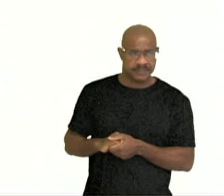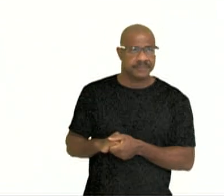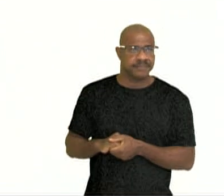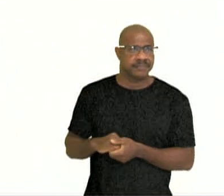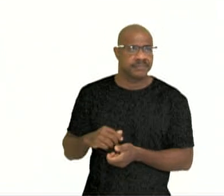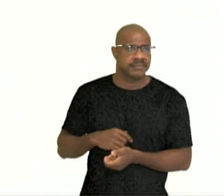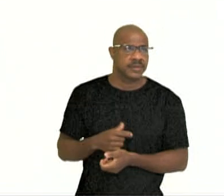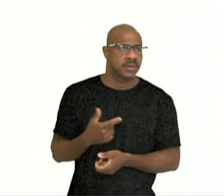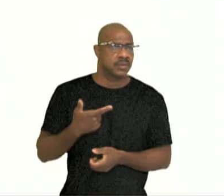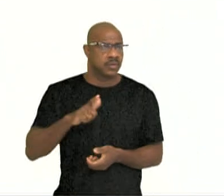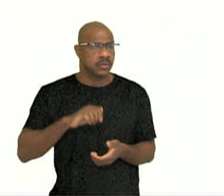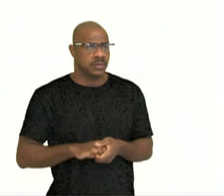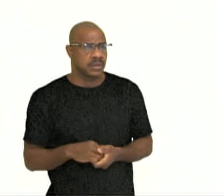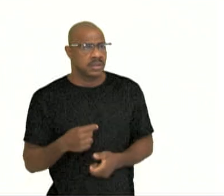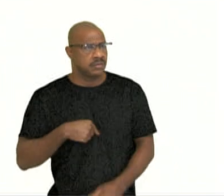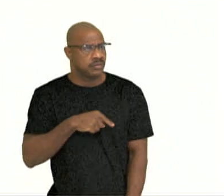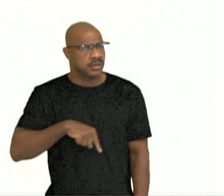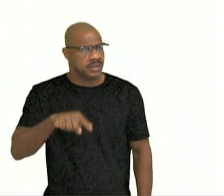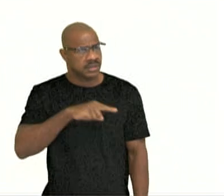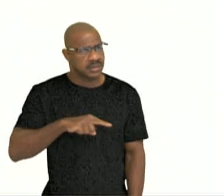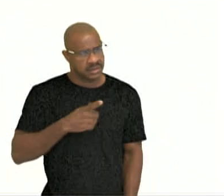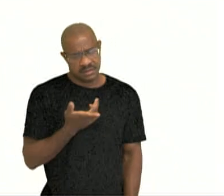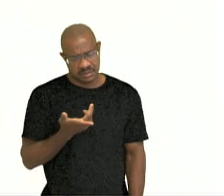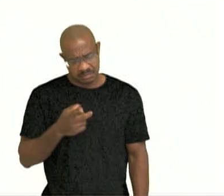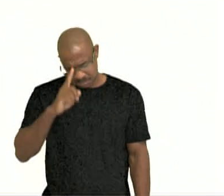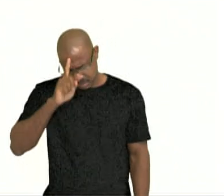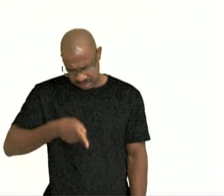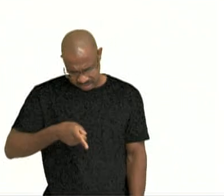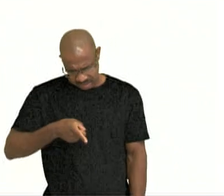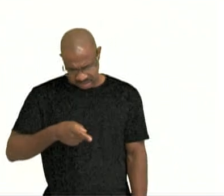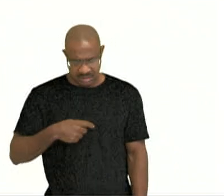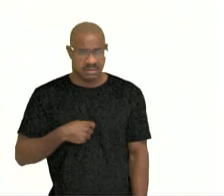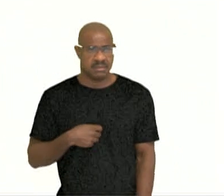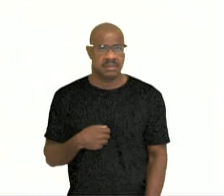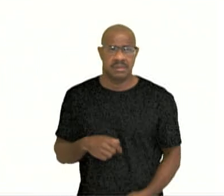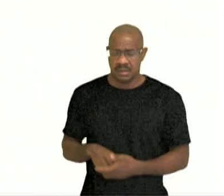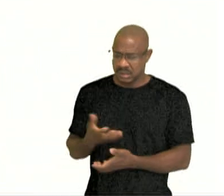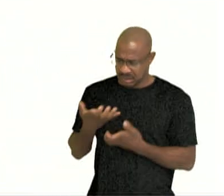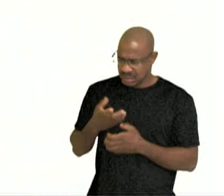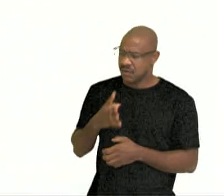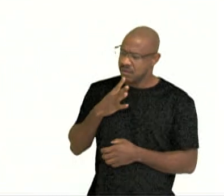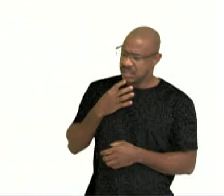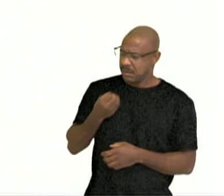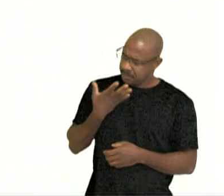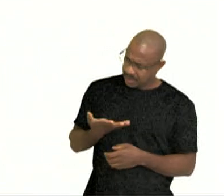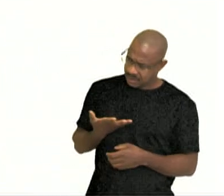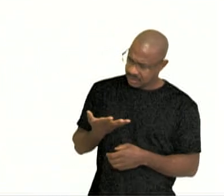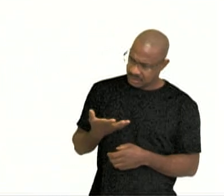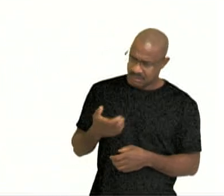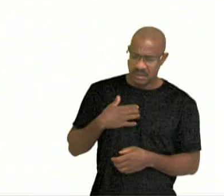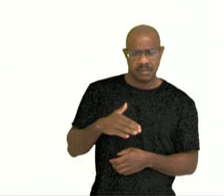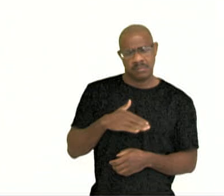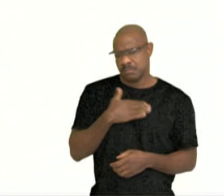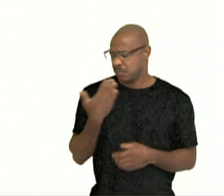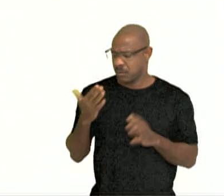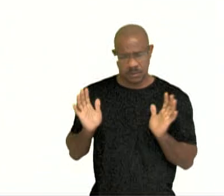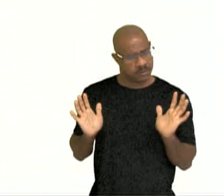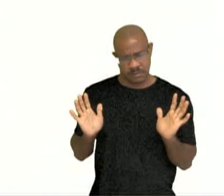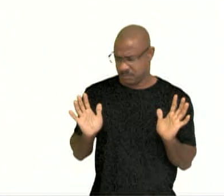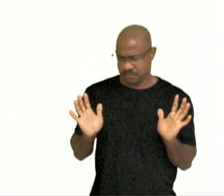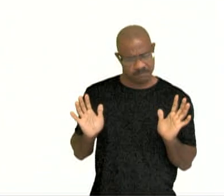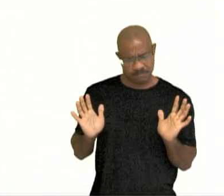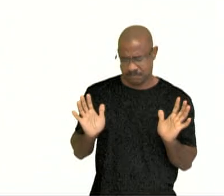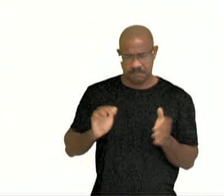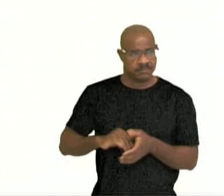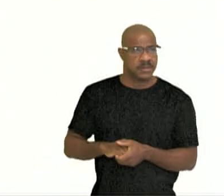e vós que nos demandais? Cavaleiros, se quer conhecer-nos bem, morremos as partes de